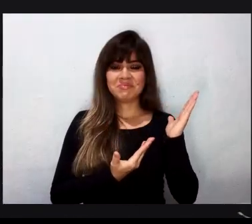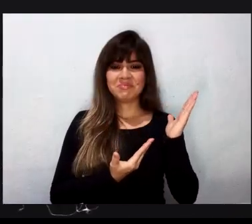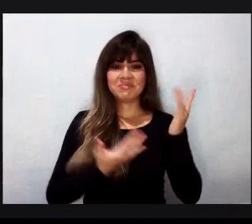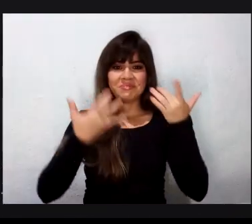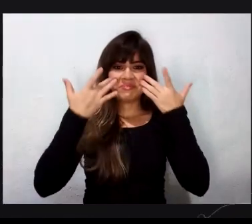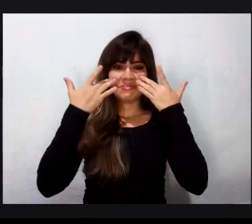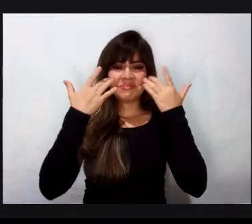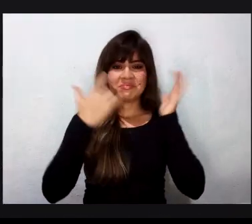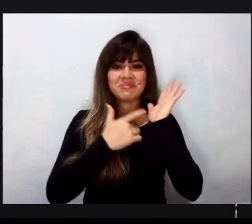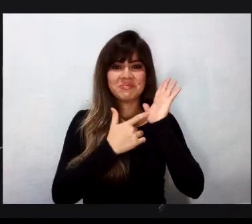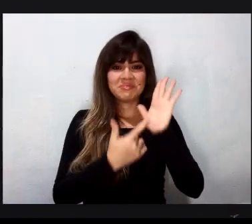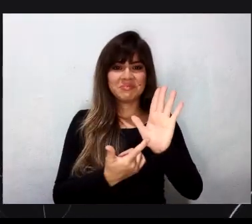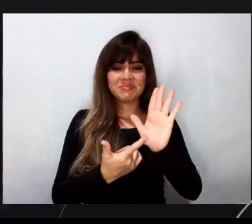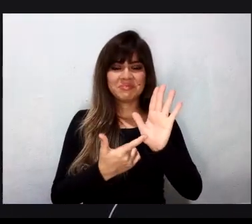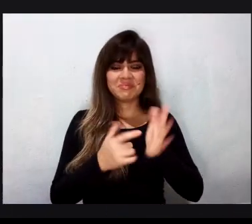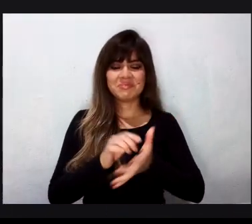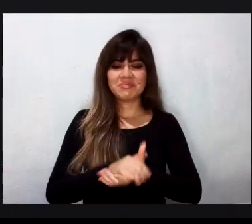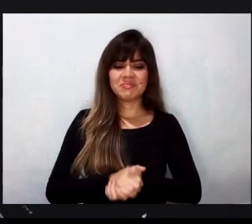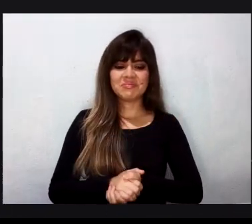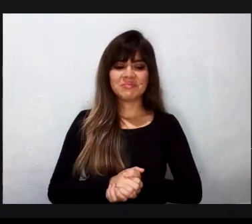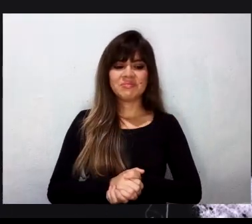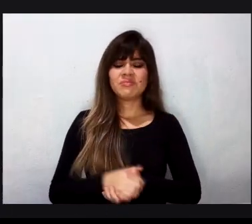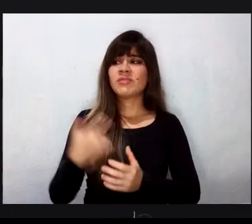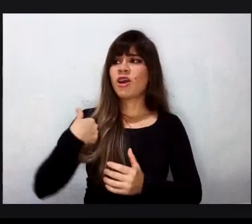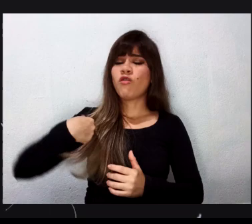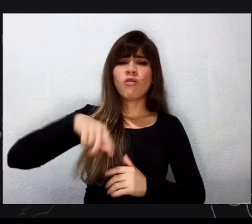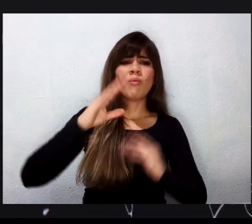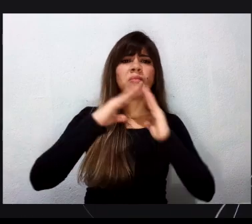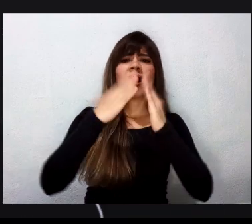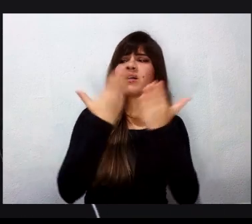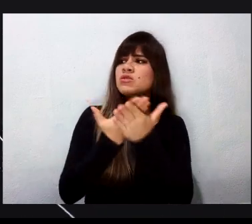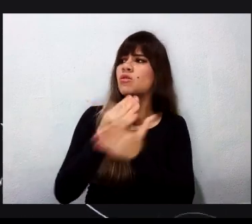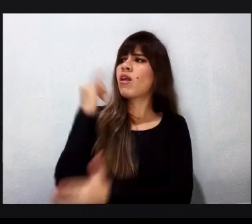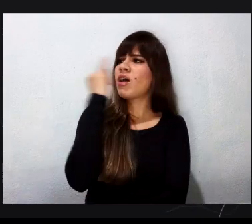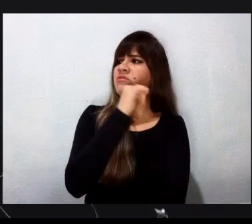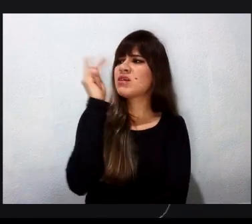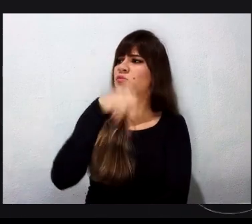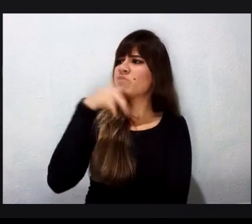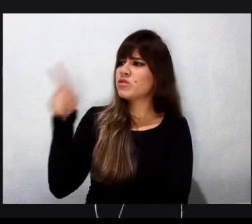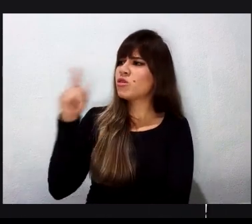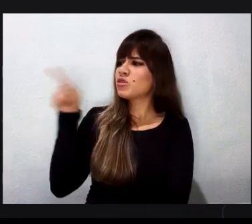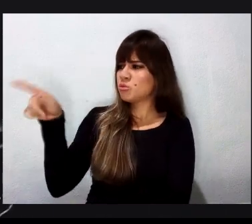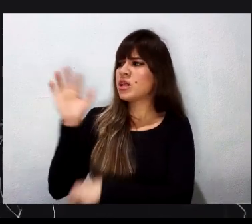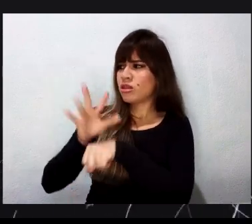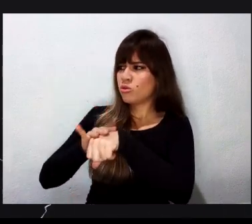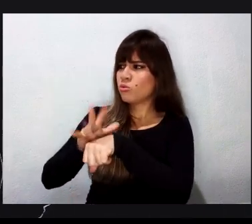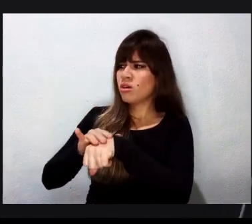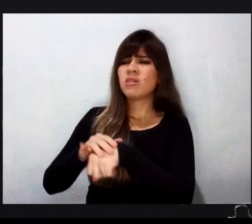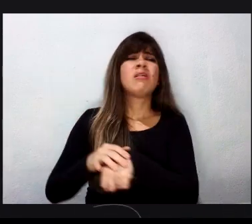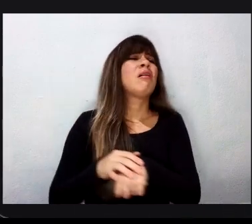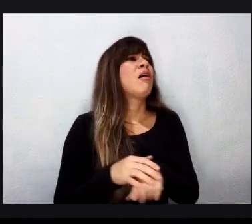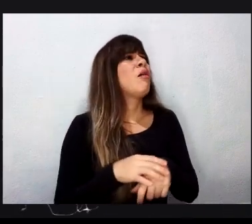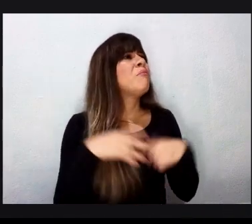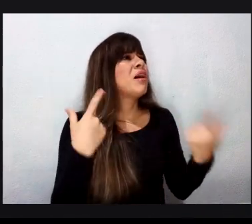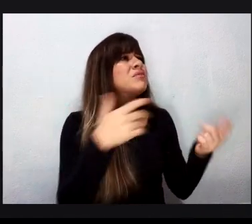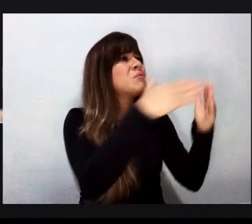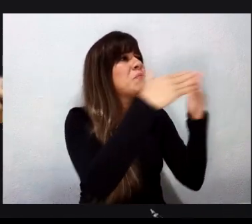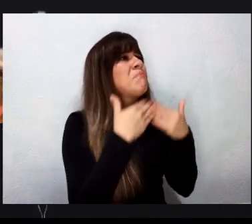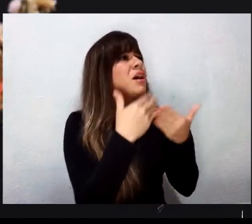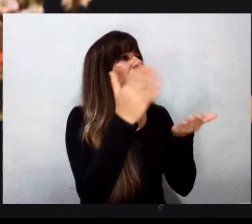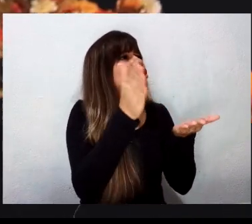2015. Você precisa ficar em casa para recuperar energia. Eu vou até a escola avisar a professora no que palco, você está doente. No palco, cena do espetáculo O